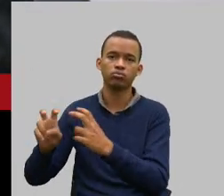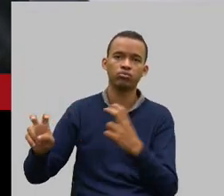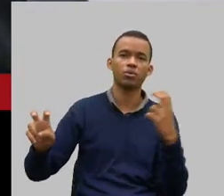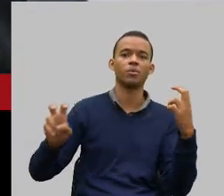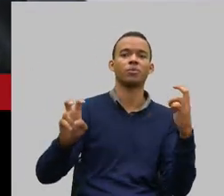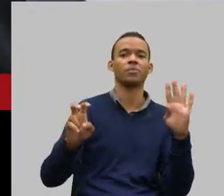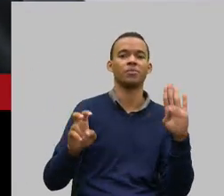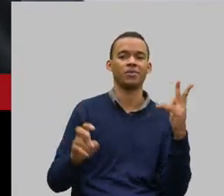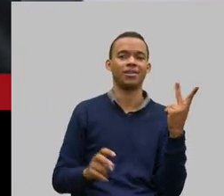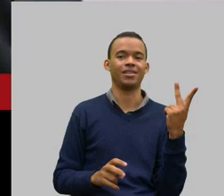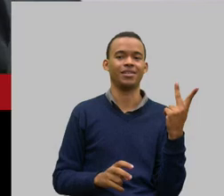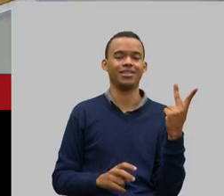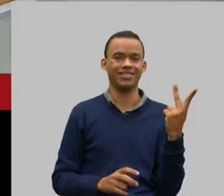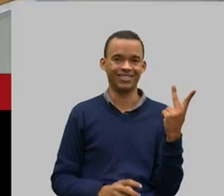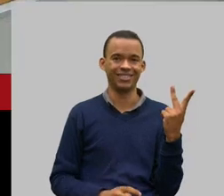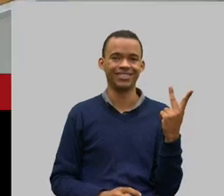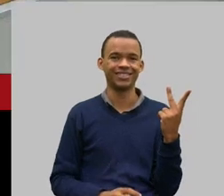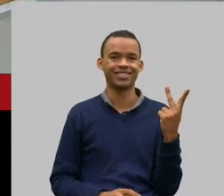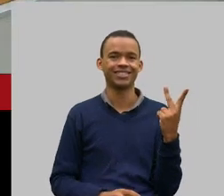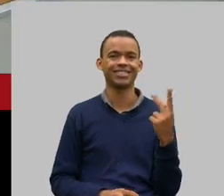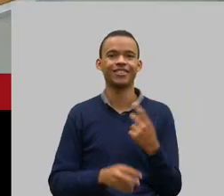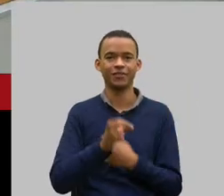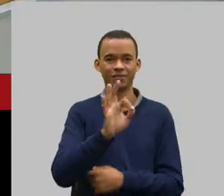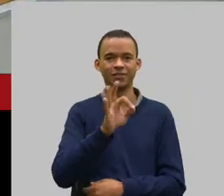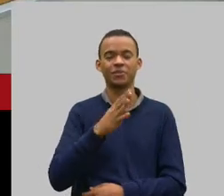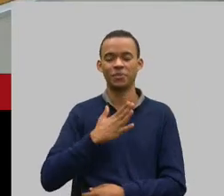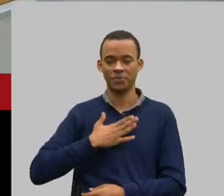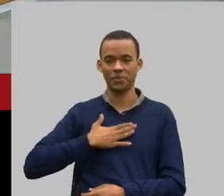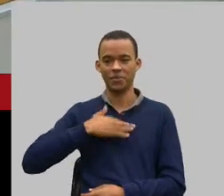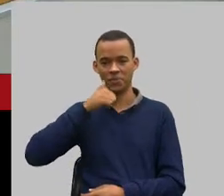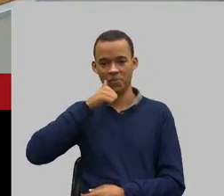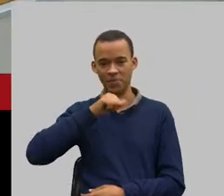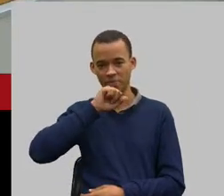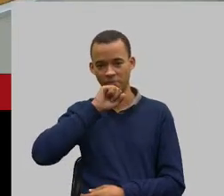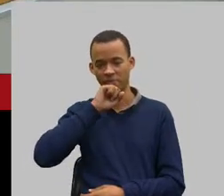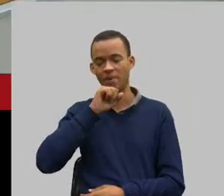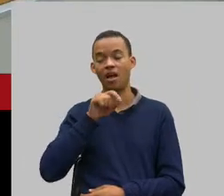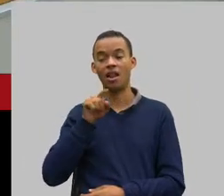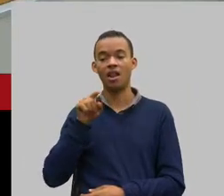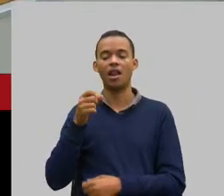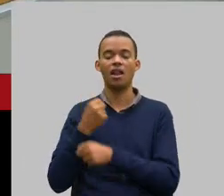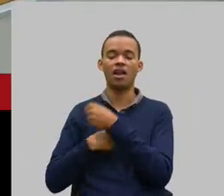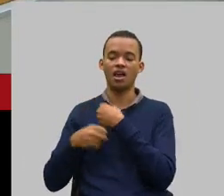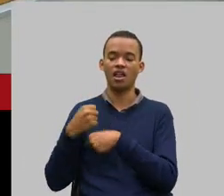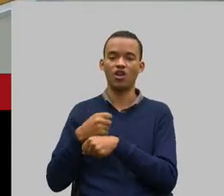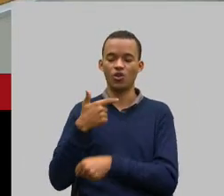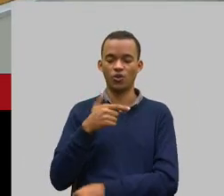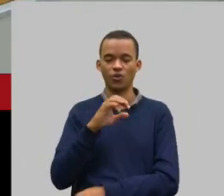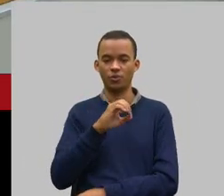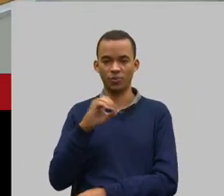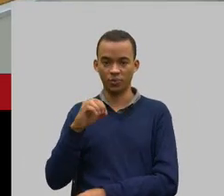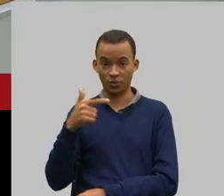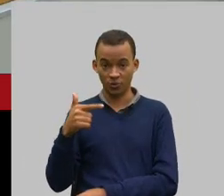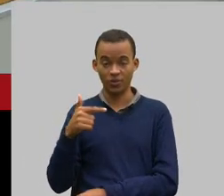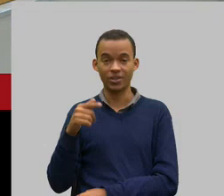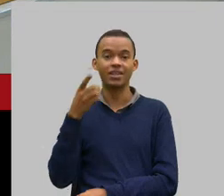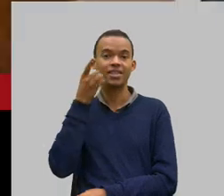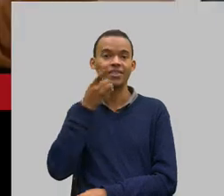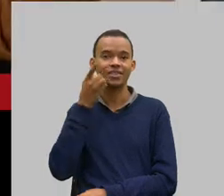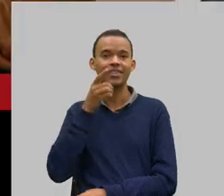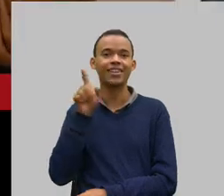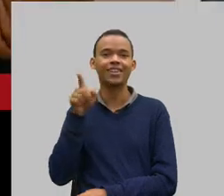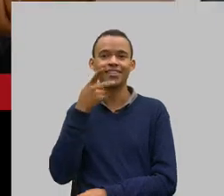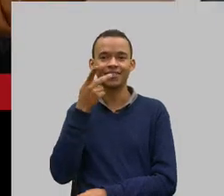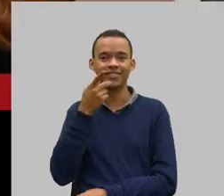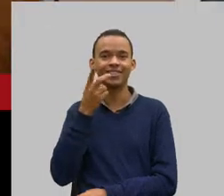era an quando a minha mãe foi candidata 2002 a deputada uma das promessas dela de campanha é que ela iria levar o